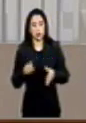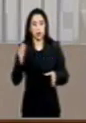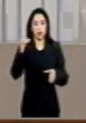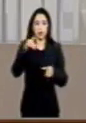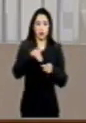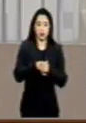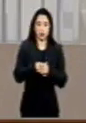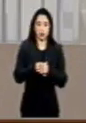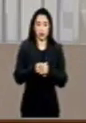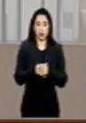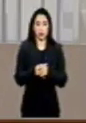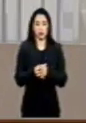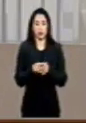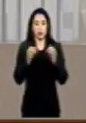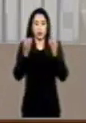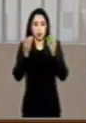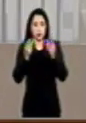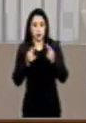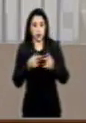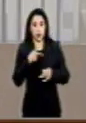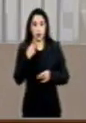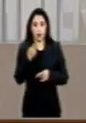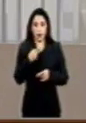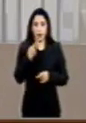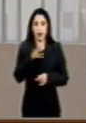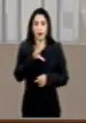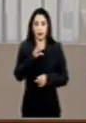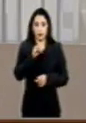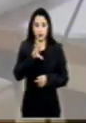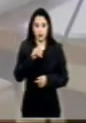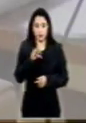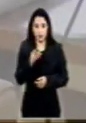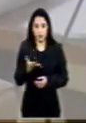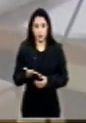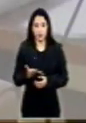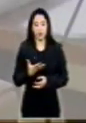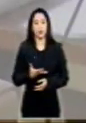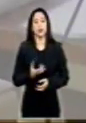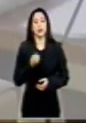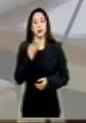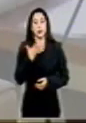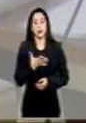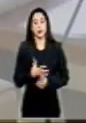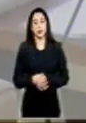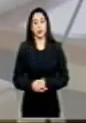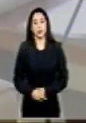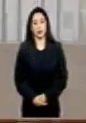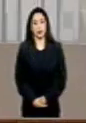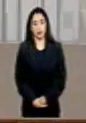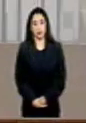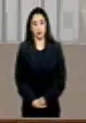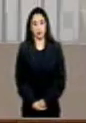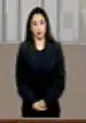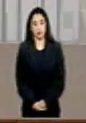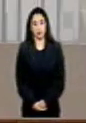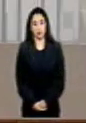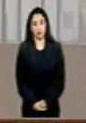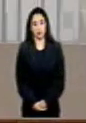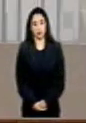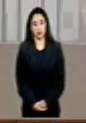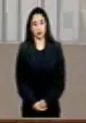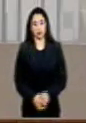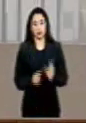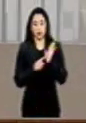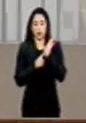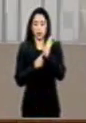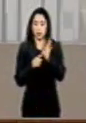abordagem e no fôlego que Vossa Excelência conseguiu fazer a sua exposição de